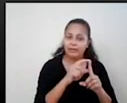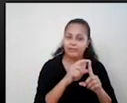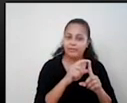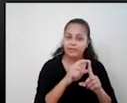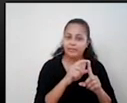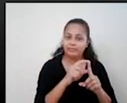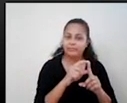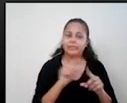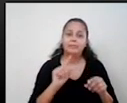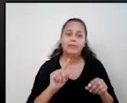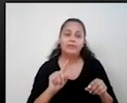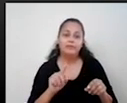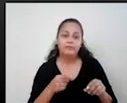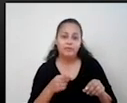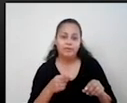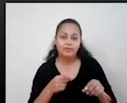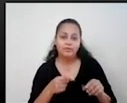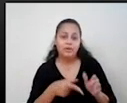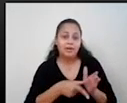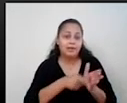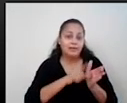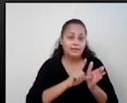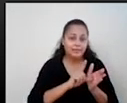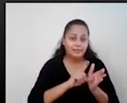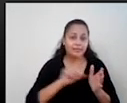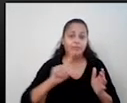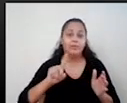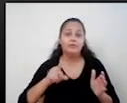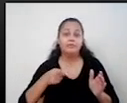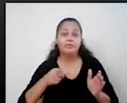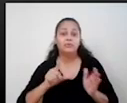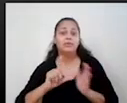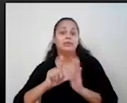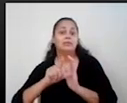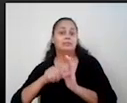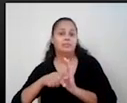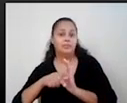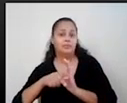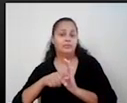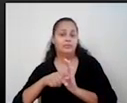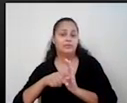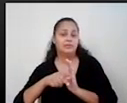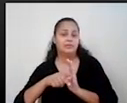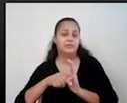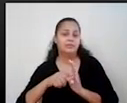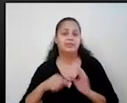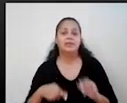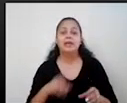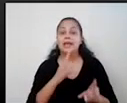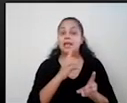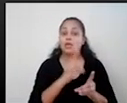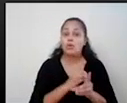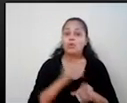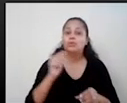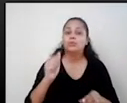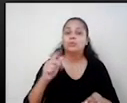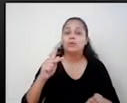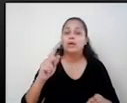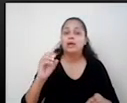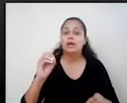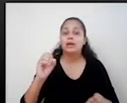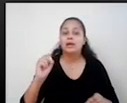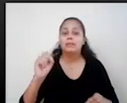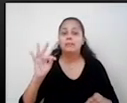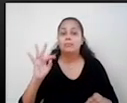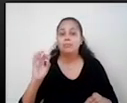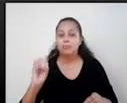coloco uma vírgula antes e uma depois. Então, muitas vezes, eu vou encontrar o aposto. Uma dica para